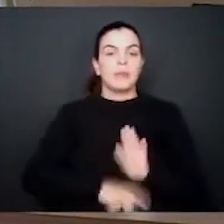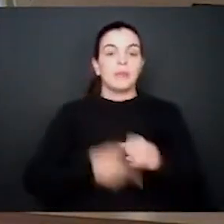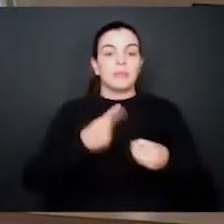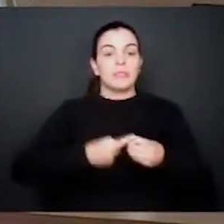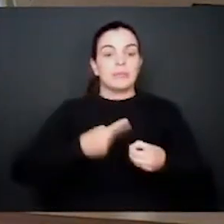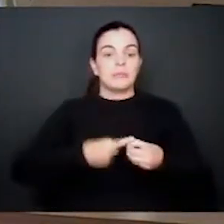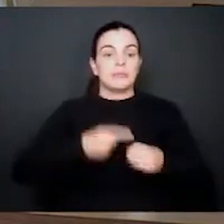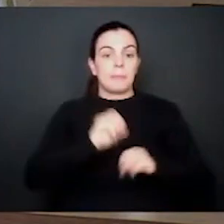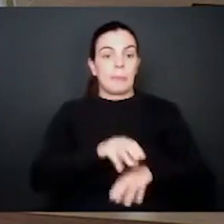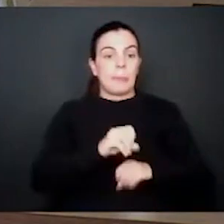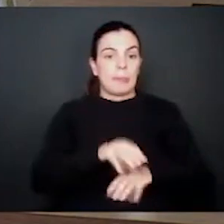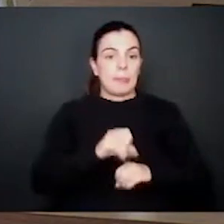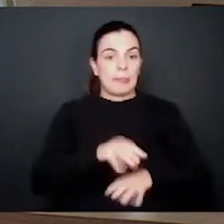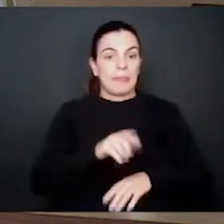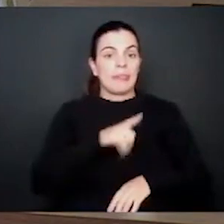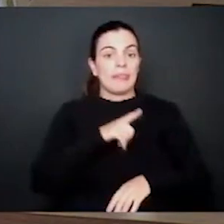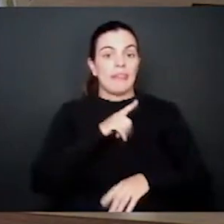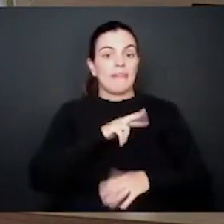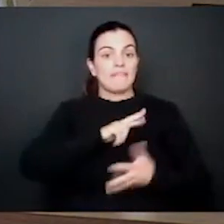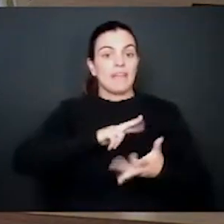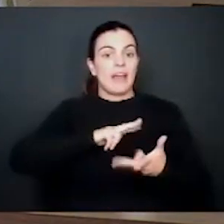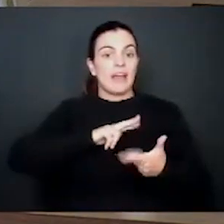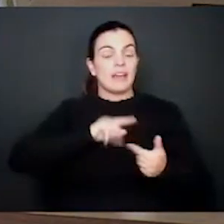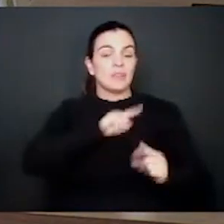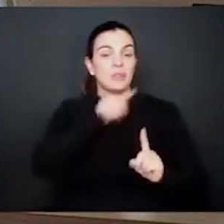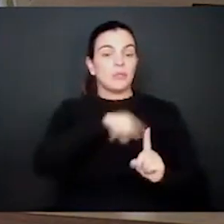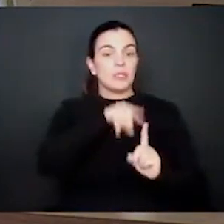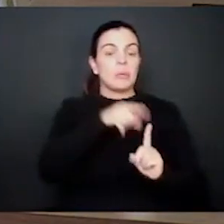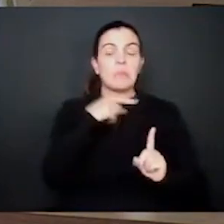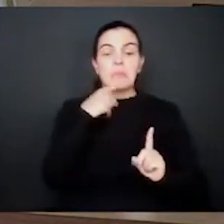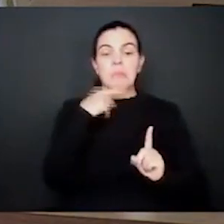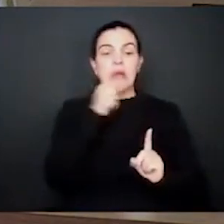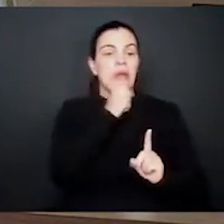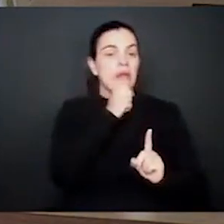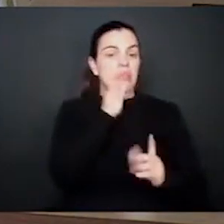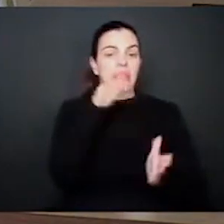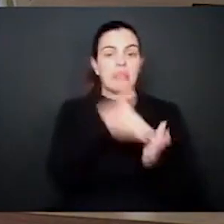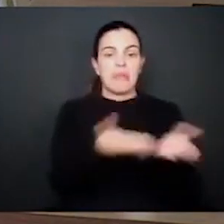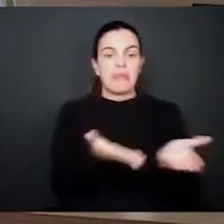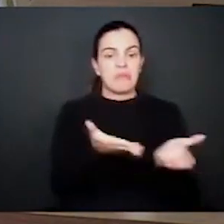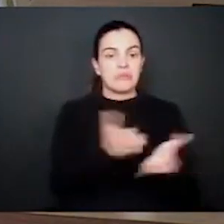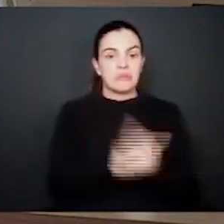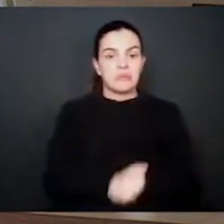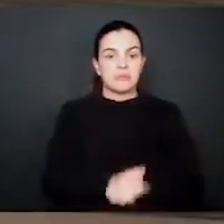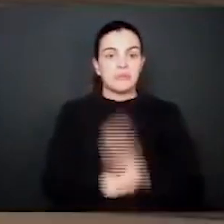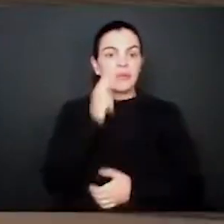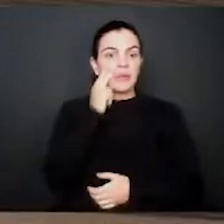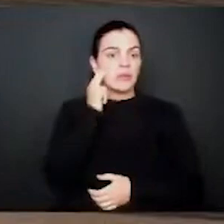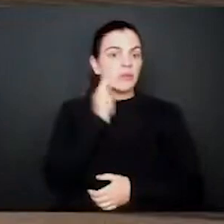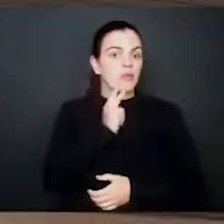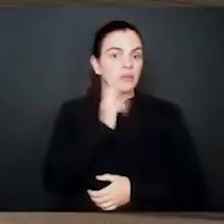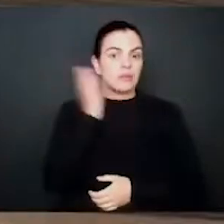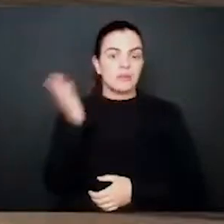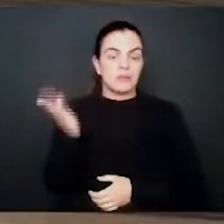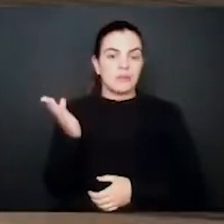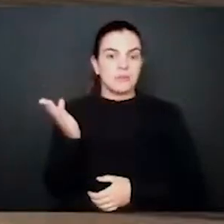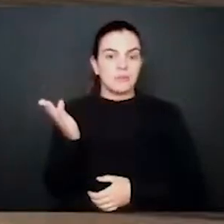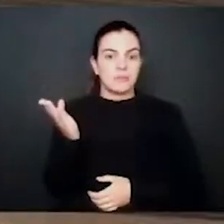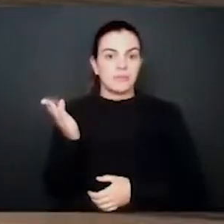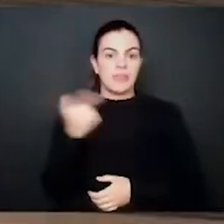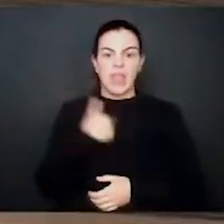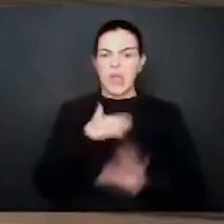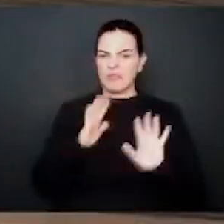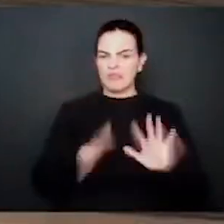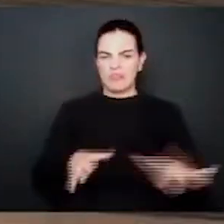foram atingidas, né? Vou passar a parte à vereadora Indiara Barbosa. Pode usar todo o tempo, que tudo que eu tinha para falar eu já falei, fico só no